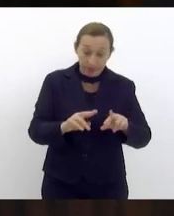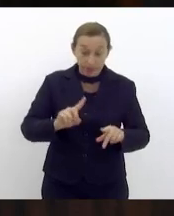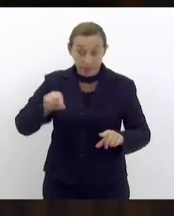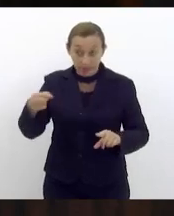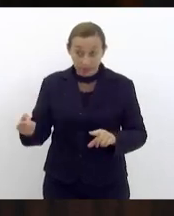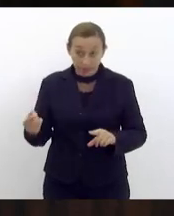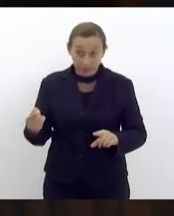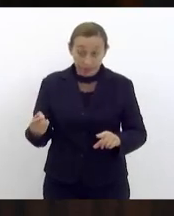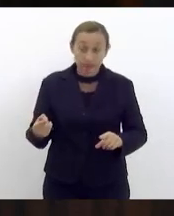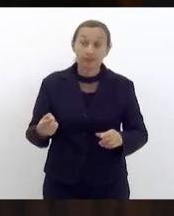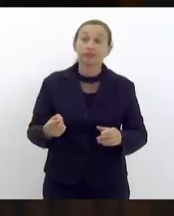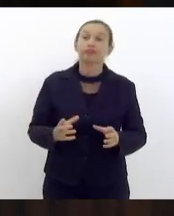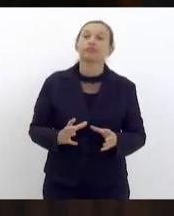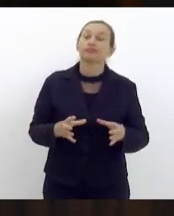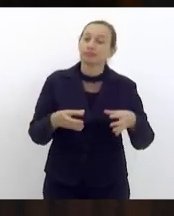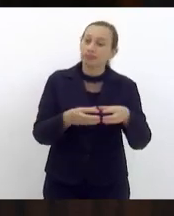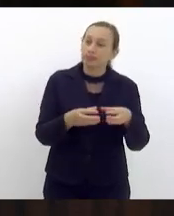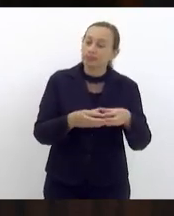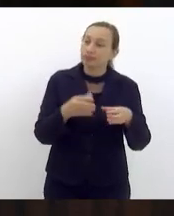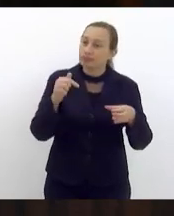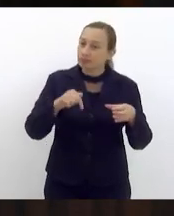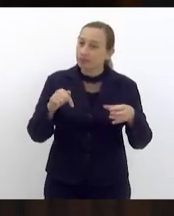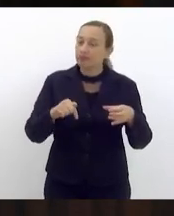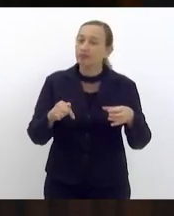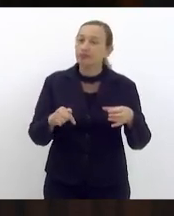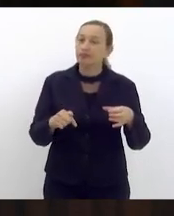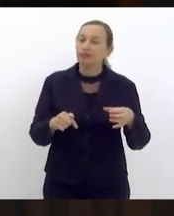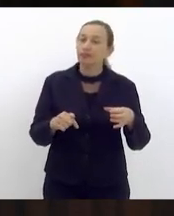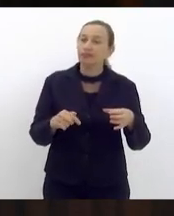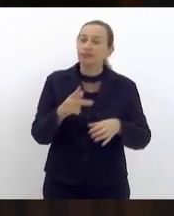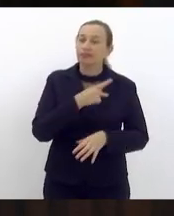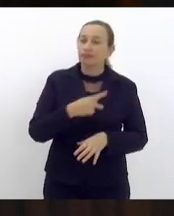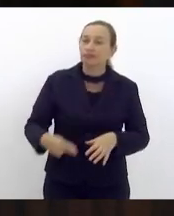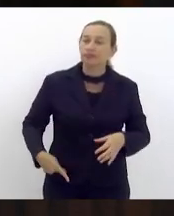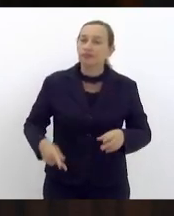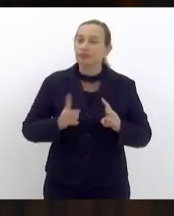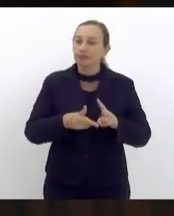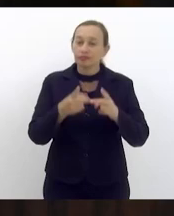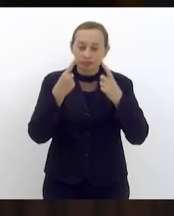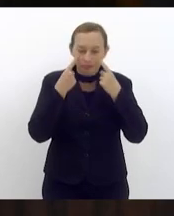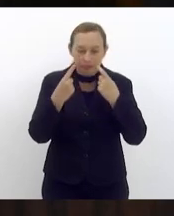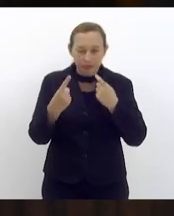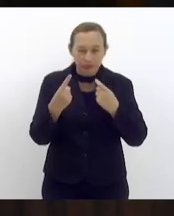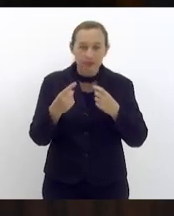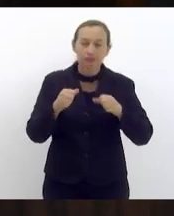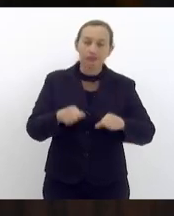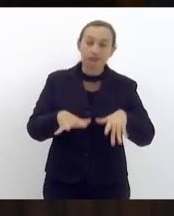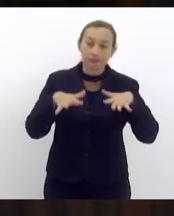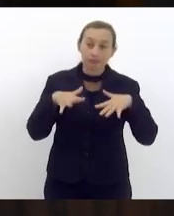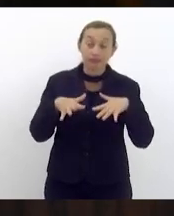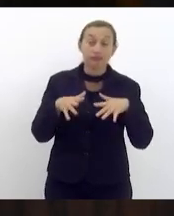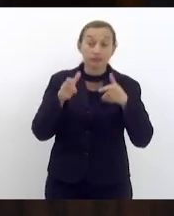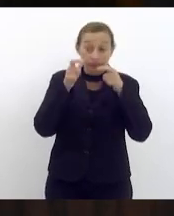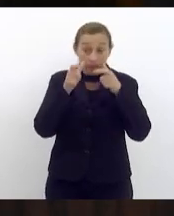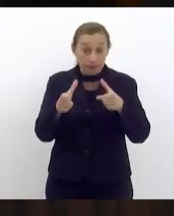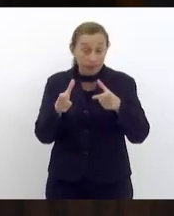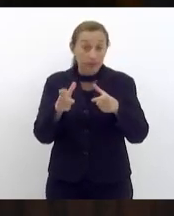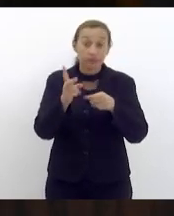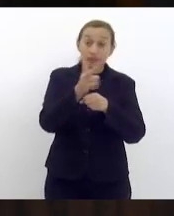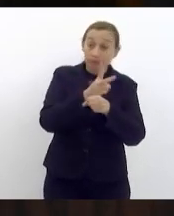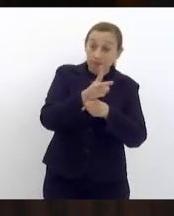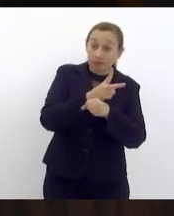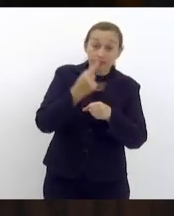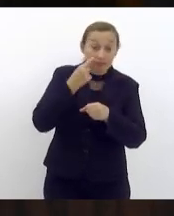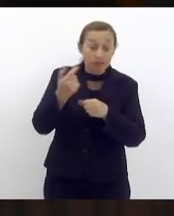próximo busca desmontar tem um grupo aqui do presidente sempre assistindo aqui o plenário sempre atento sempre procurando ver